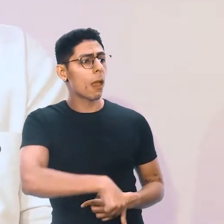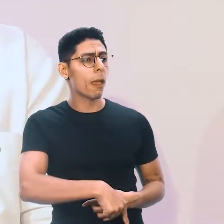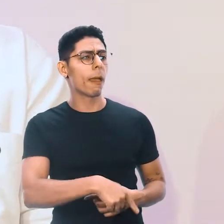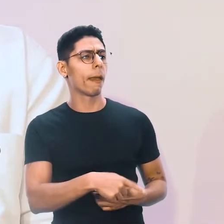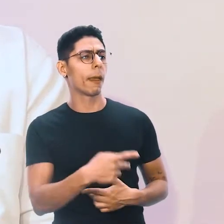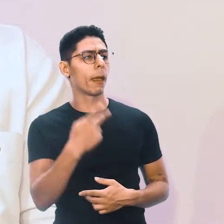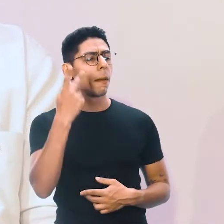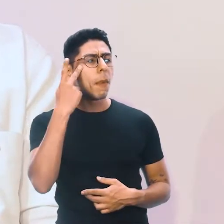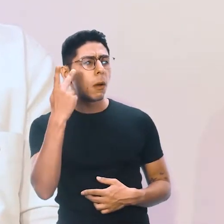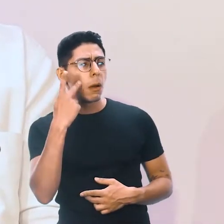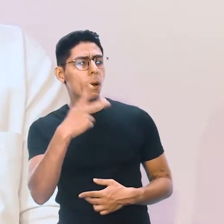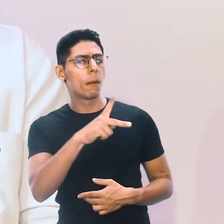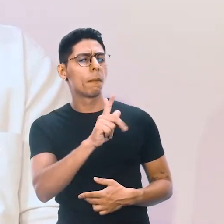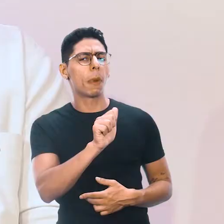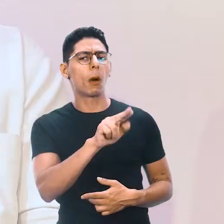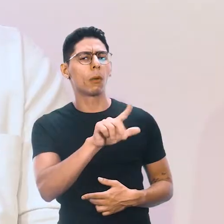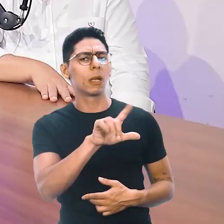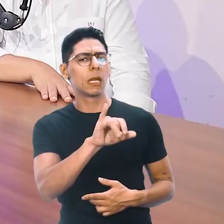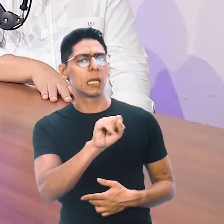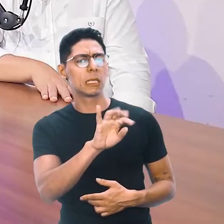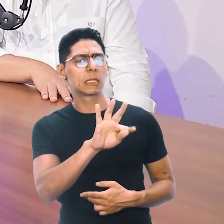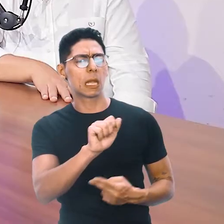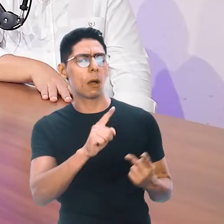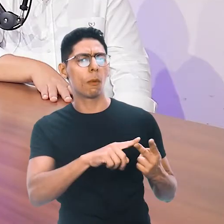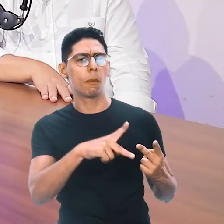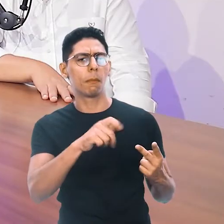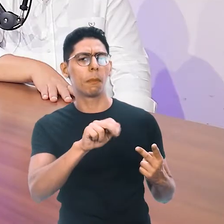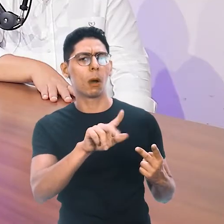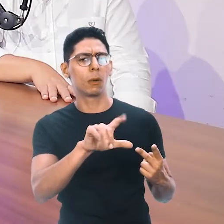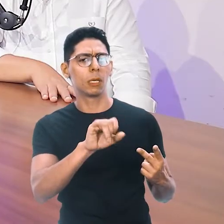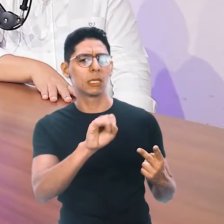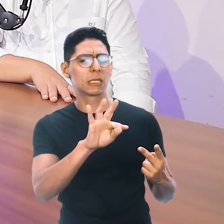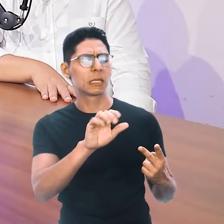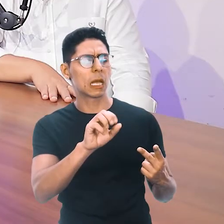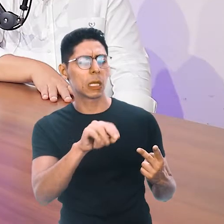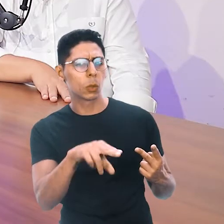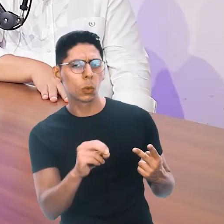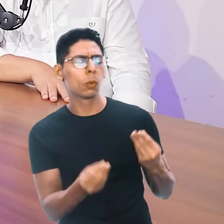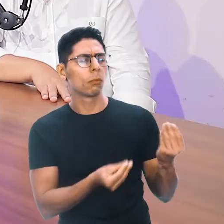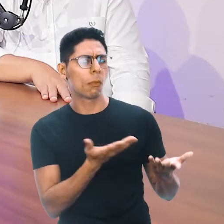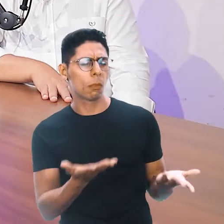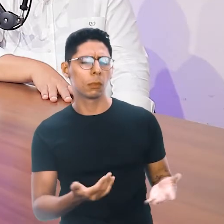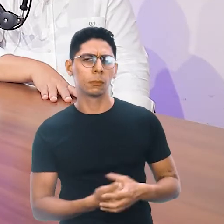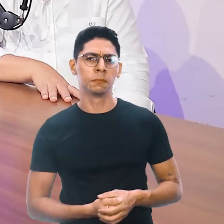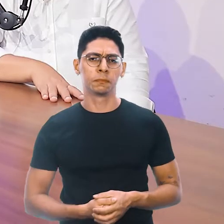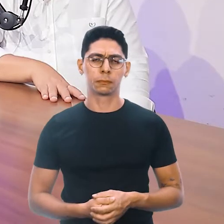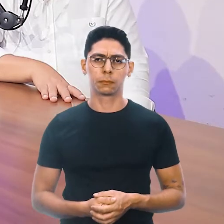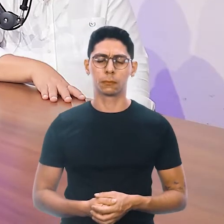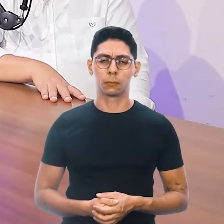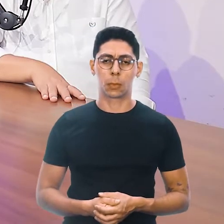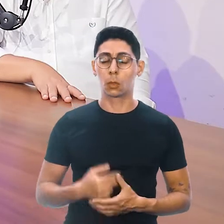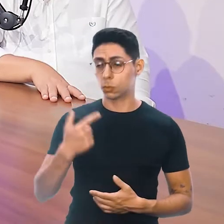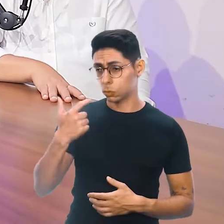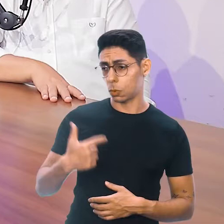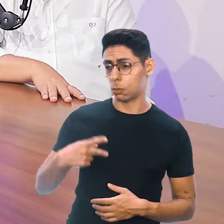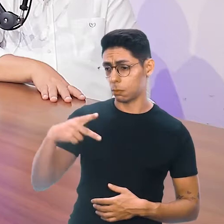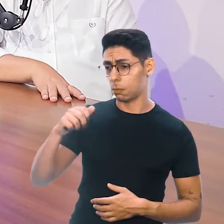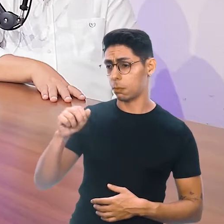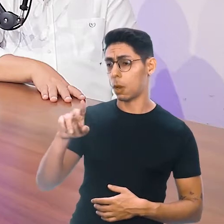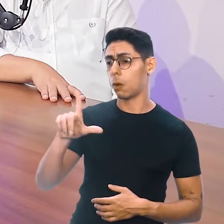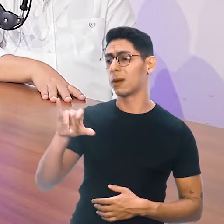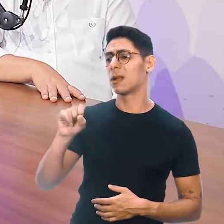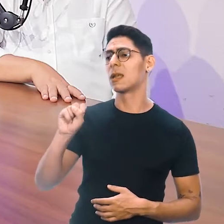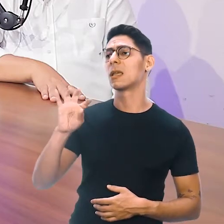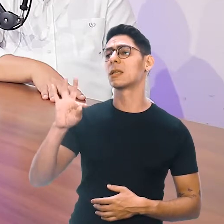ou é paulistano? Ou nenhuma das duas coisas? Eu sou paulista. Você é paulista. Eu nasci,